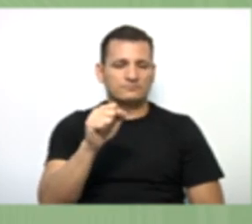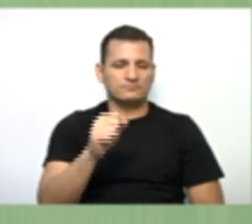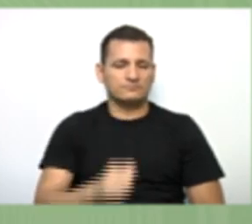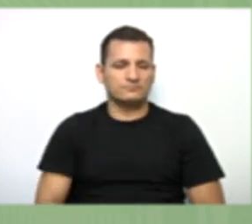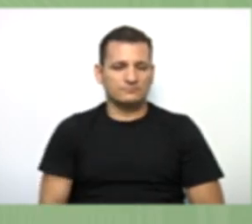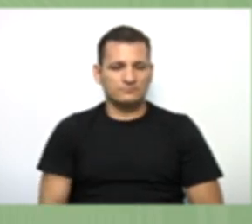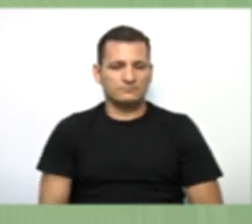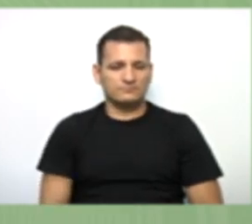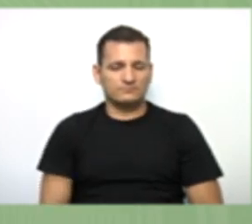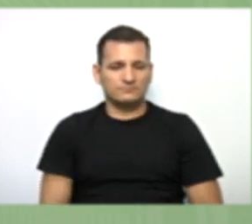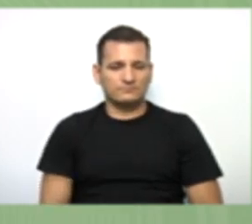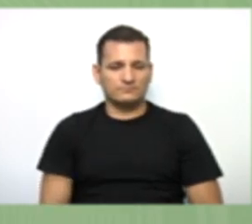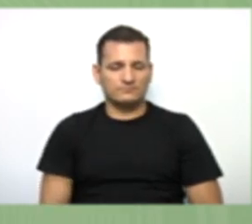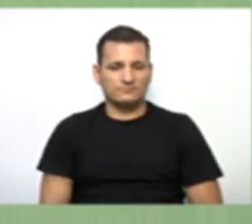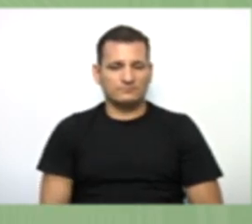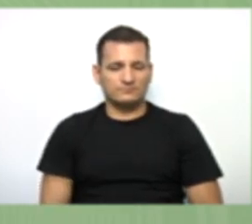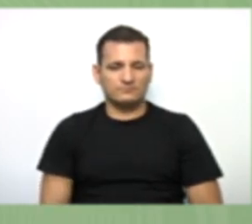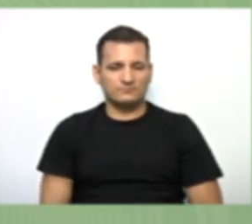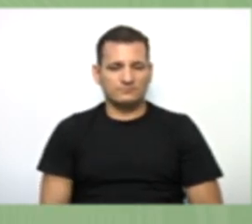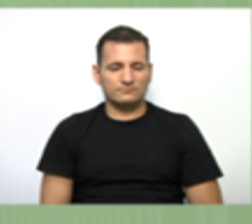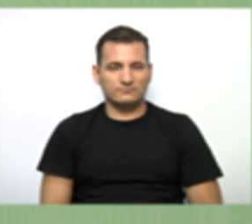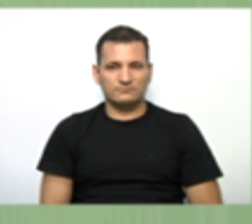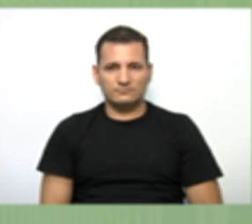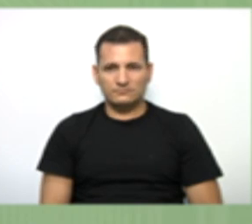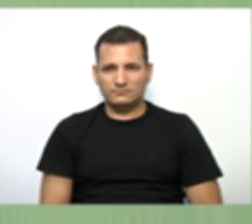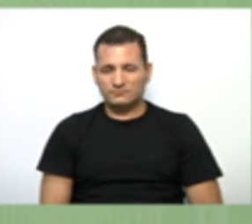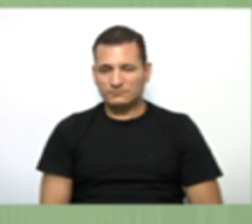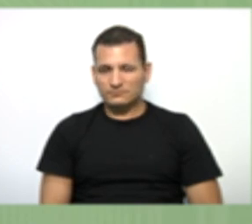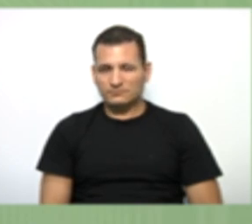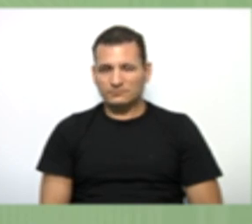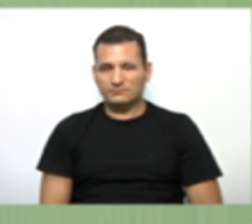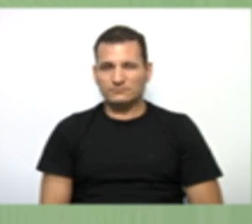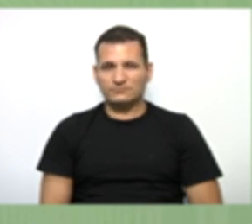Então é, vamos botar aqui. No